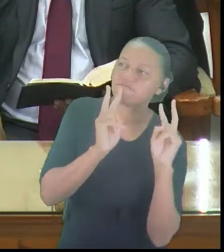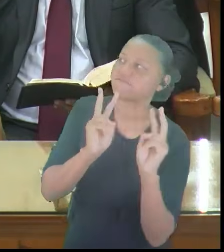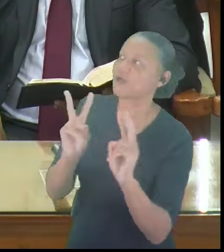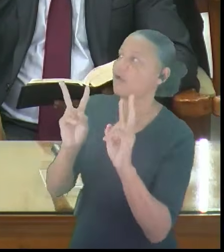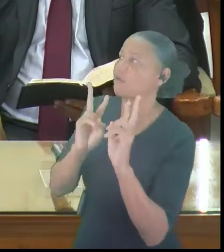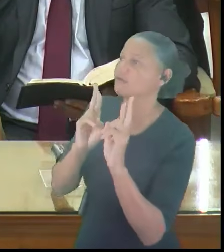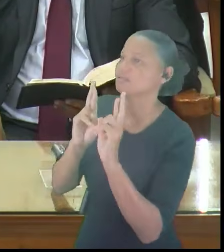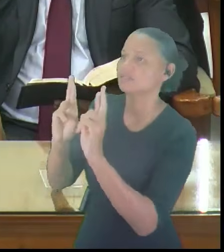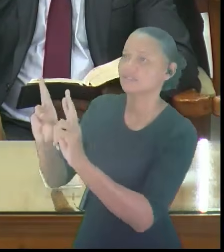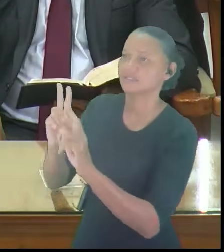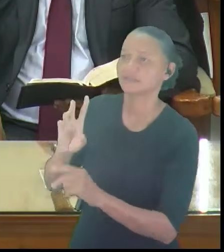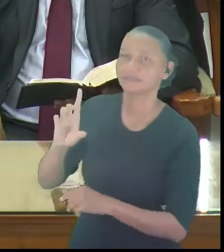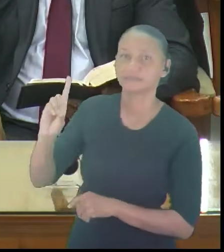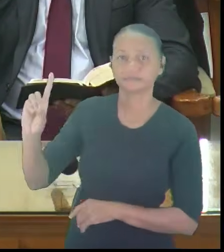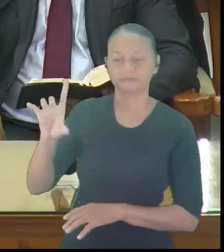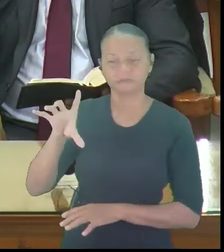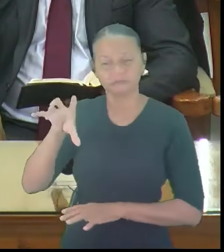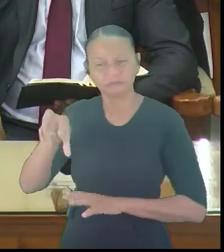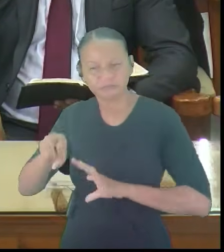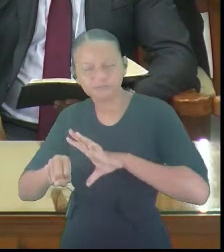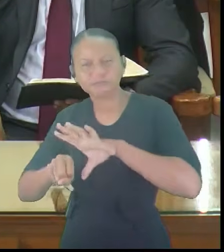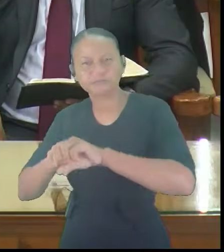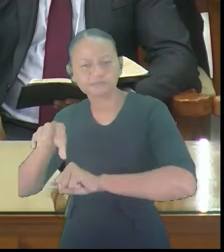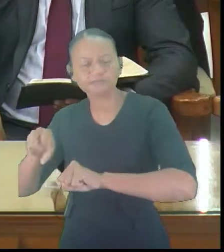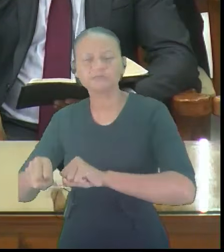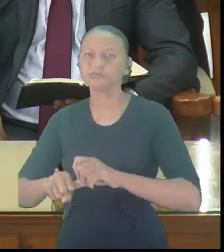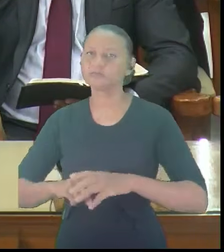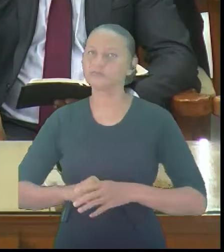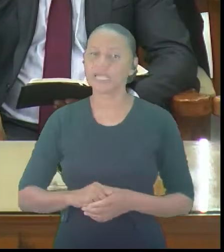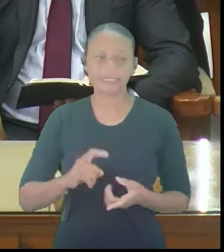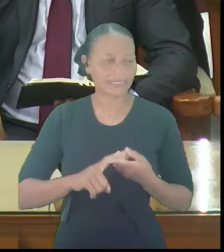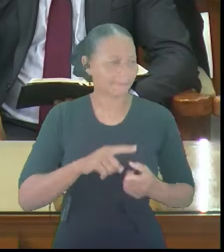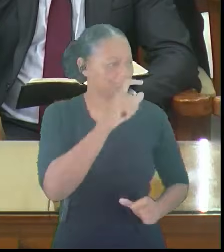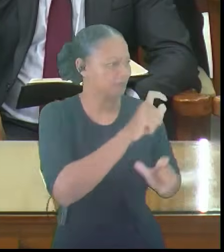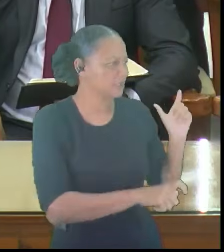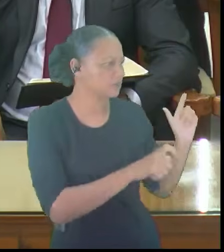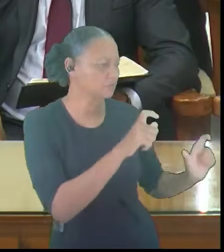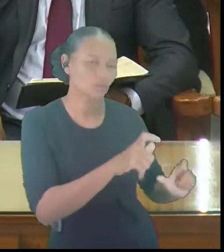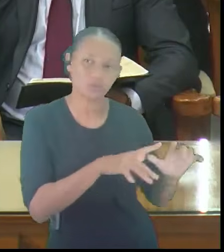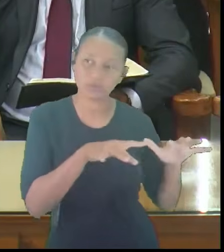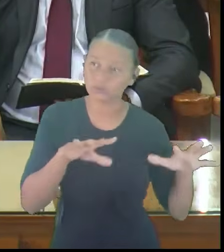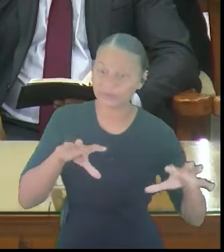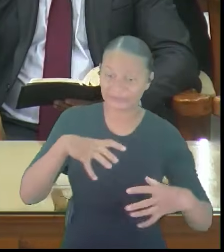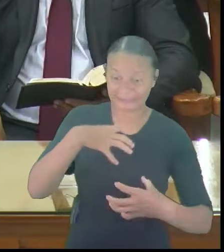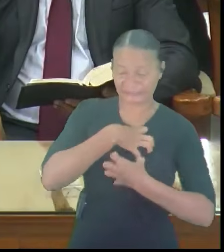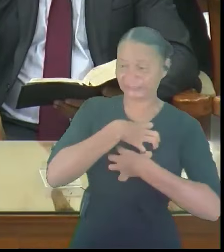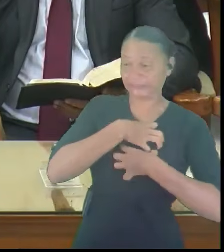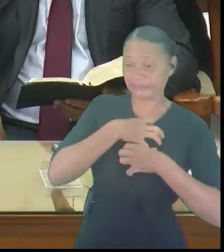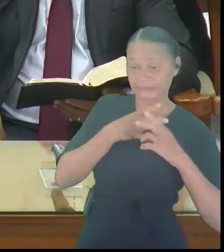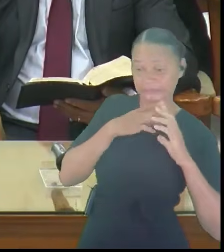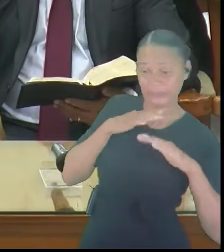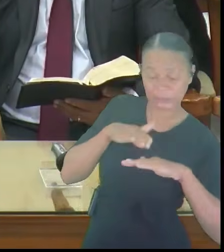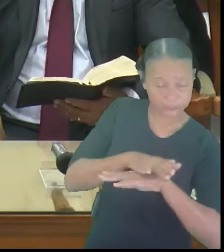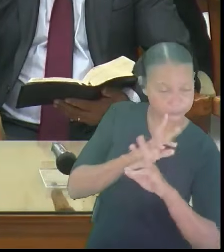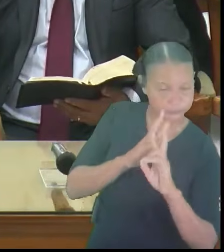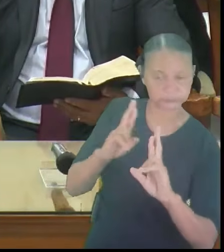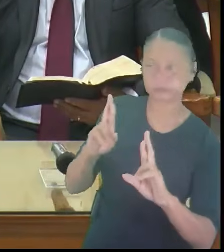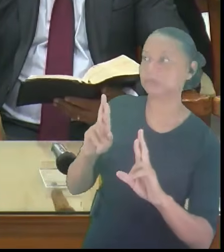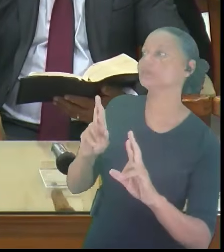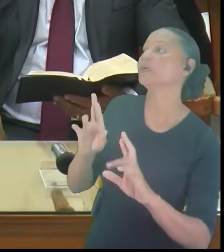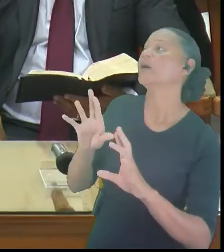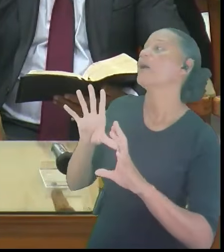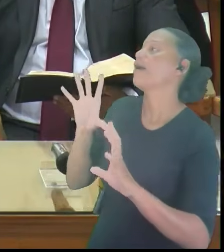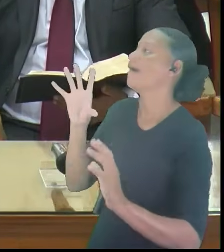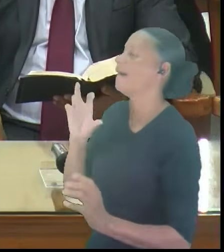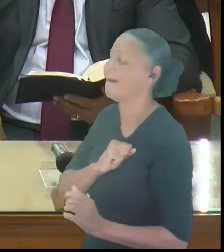as pessoas buscá-lo, faz as pessoas amá-lo, faz as pessoas servi-lo